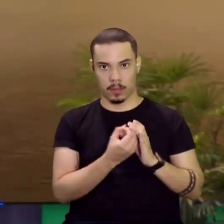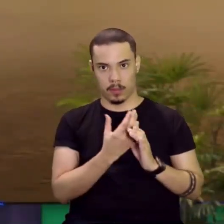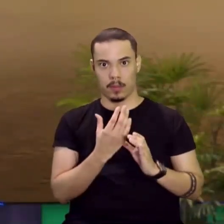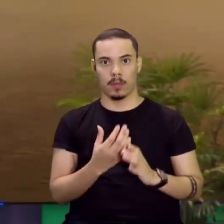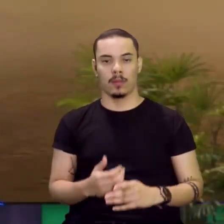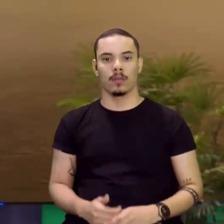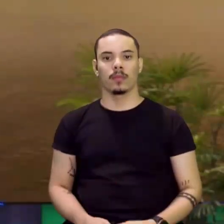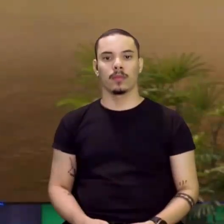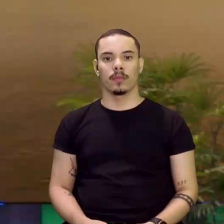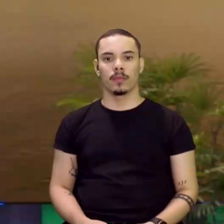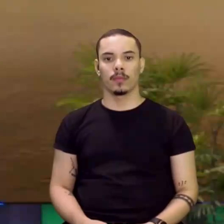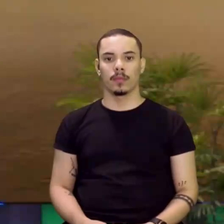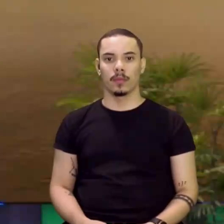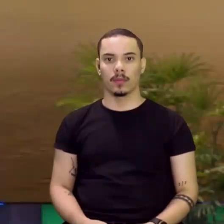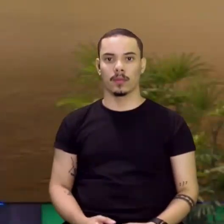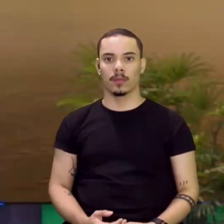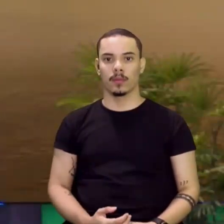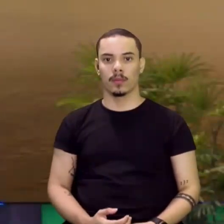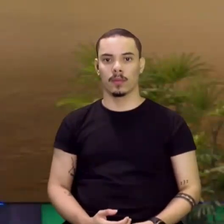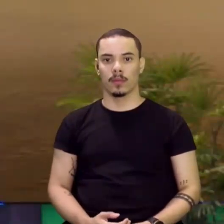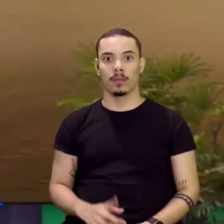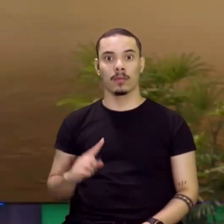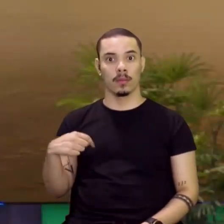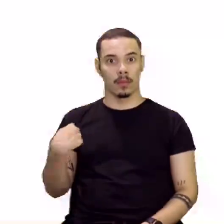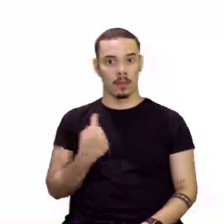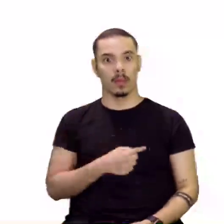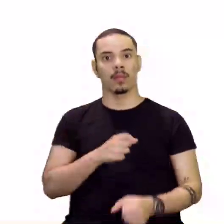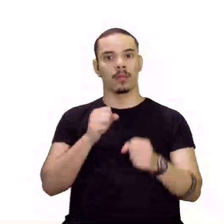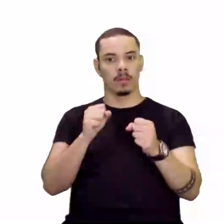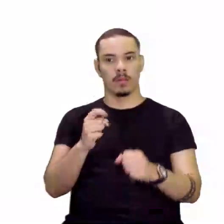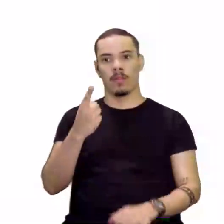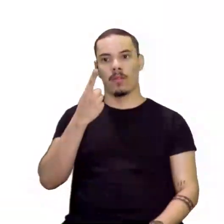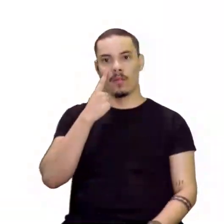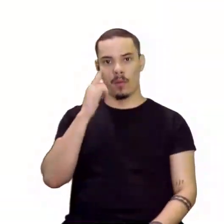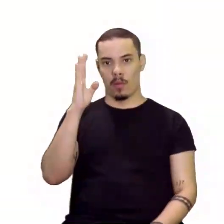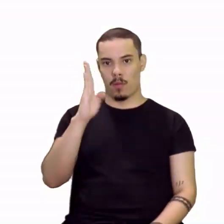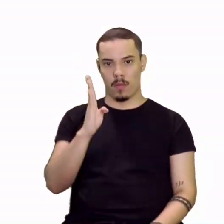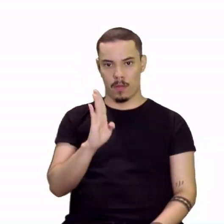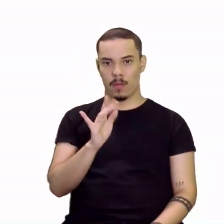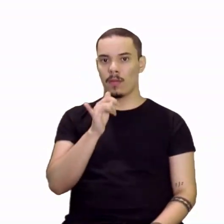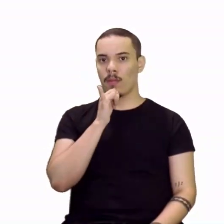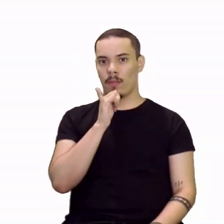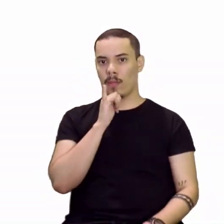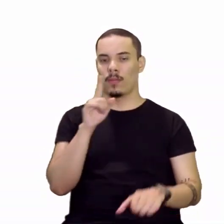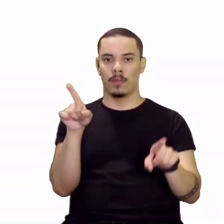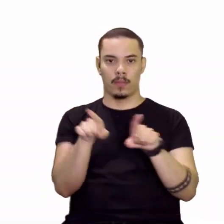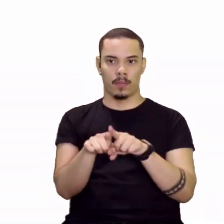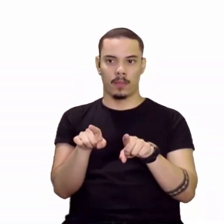sedimentar. Beleza? Nós podemos ver o Brasil também desse jeito.